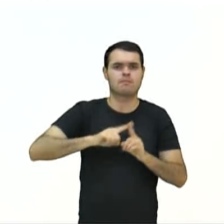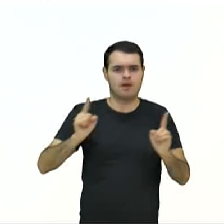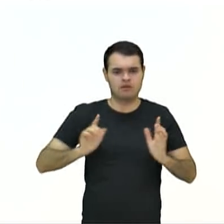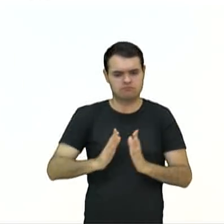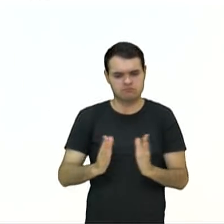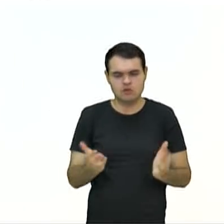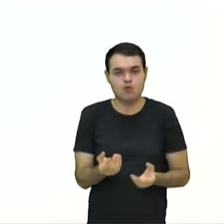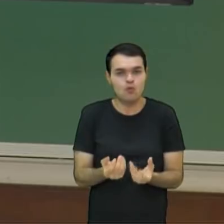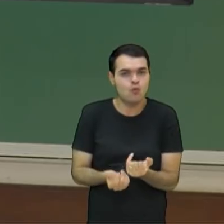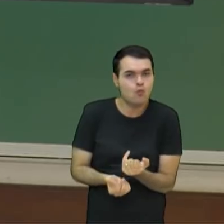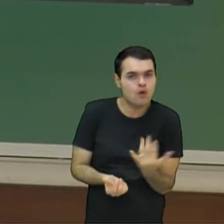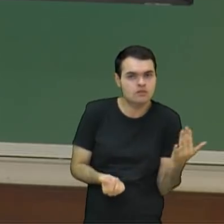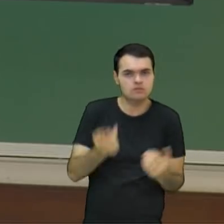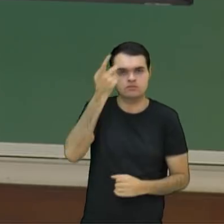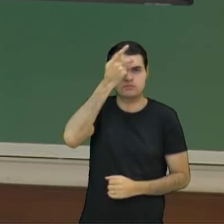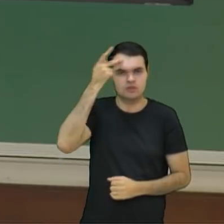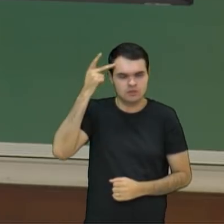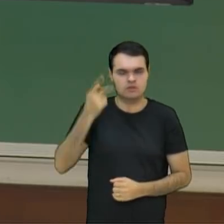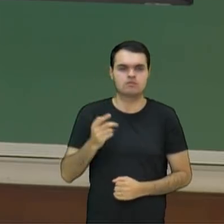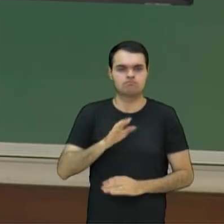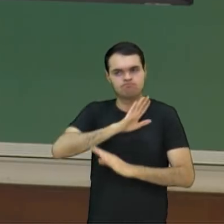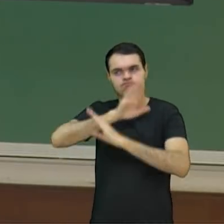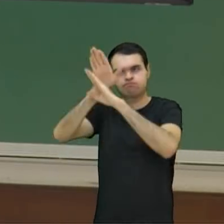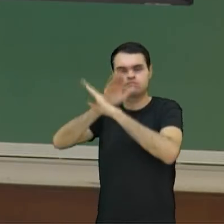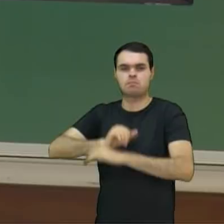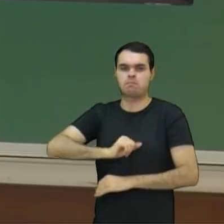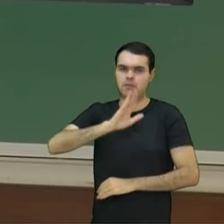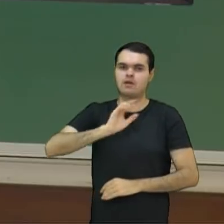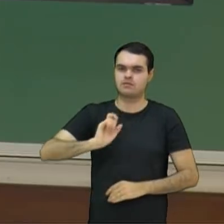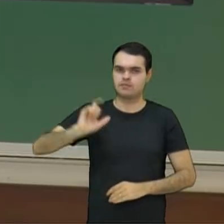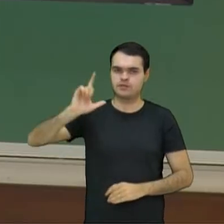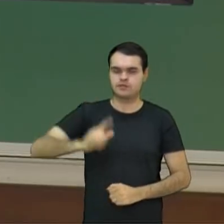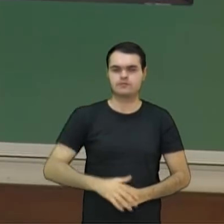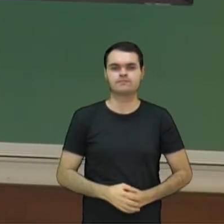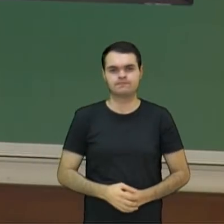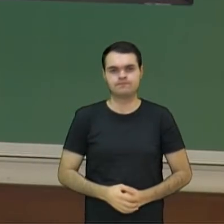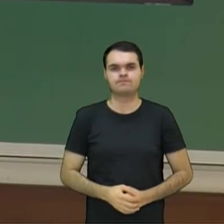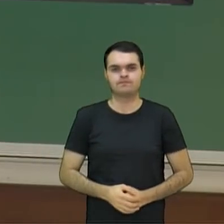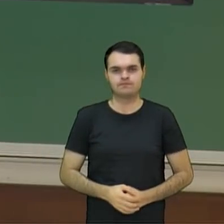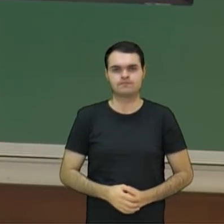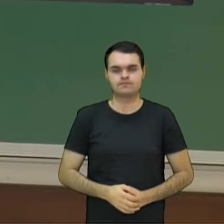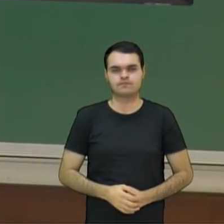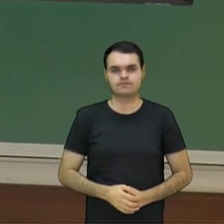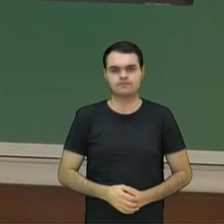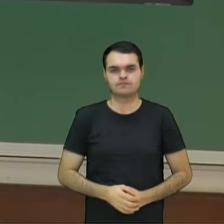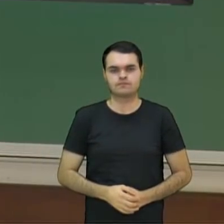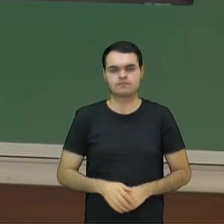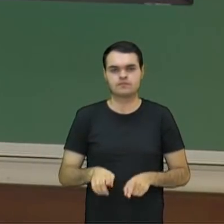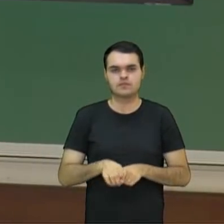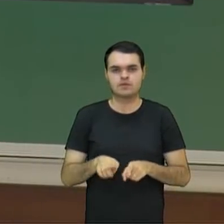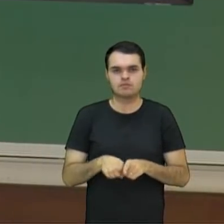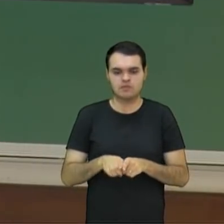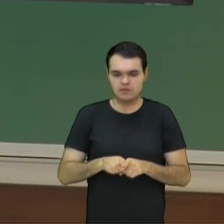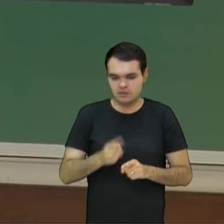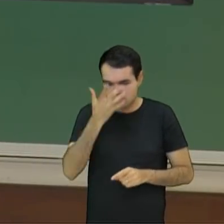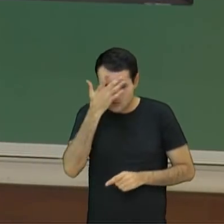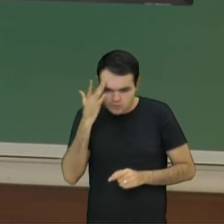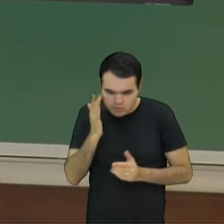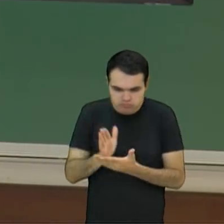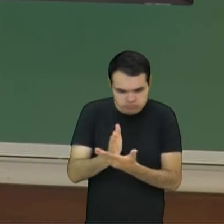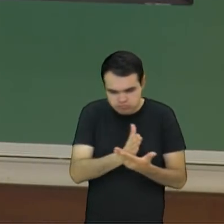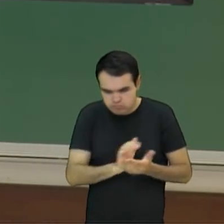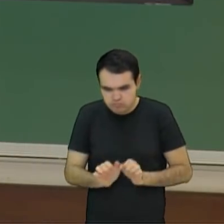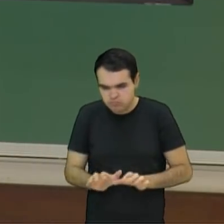de quantidade de população, ela apresenta ali a maior concentração. Então, e aí as densidades demográficas são elevadas